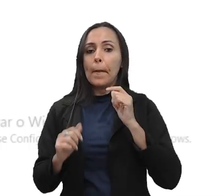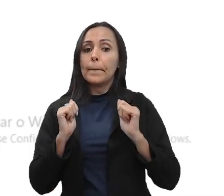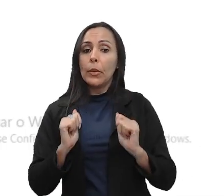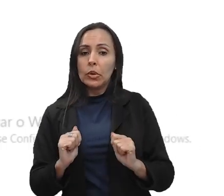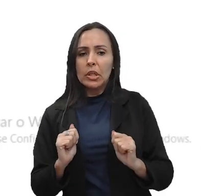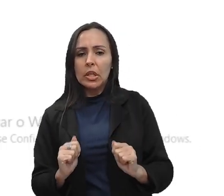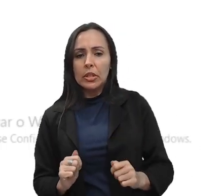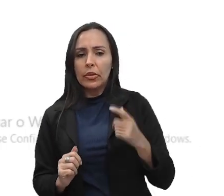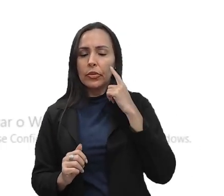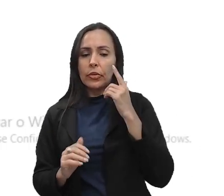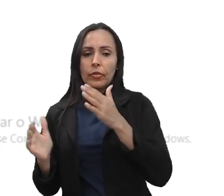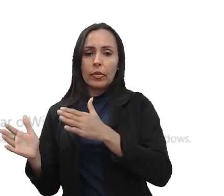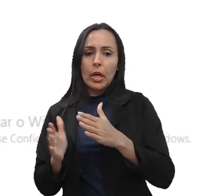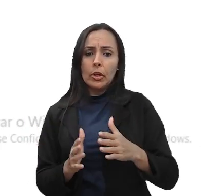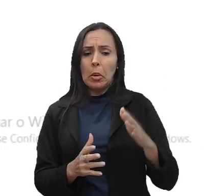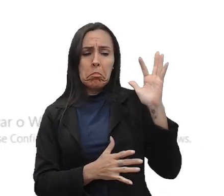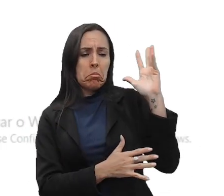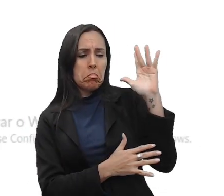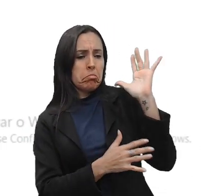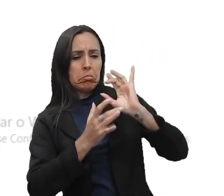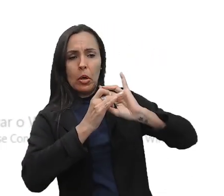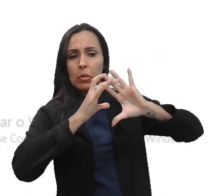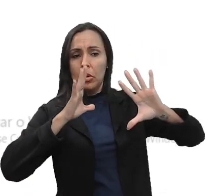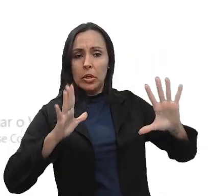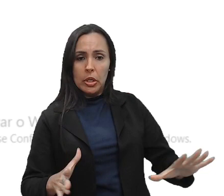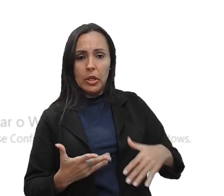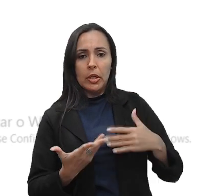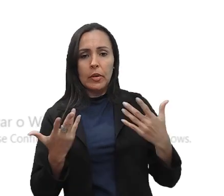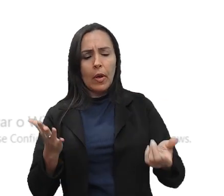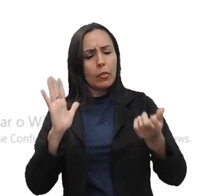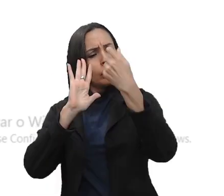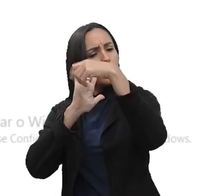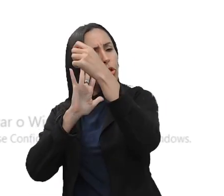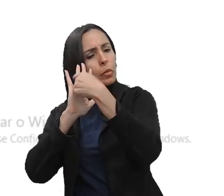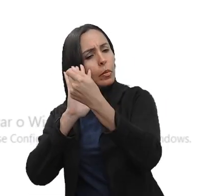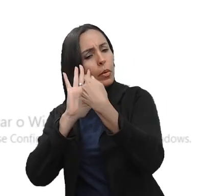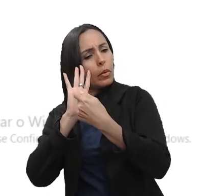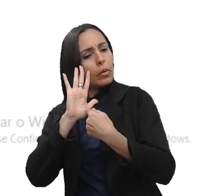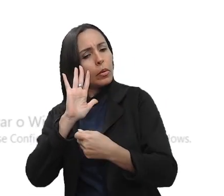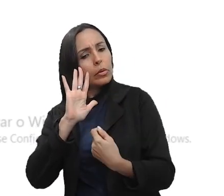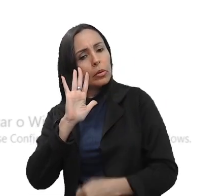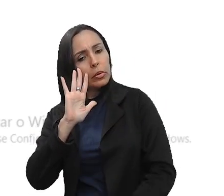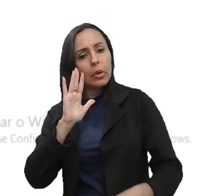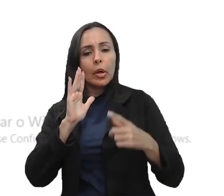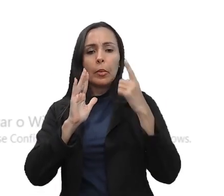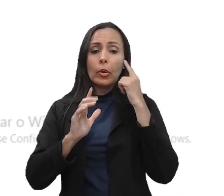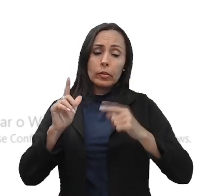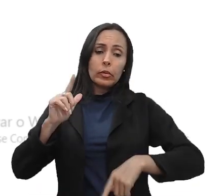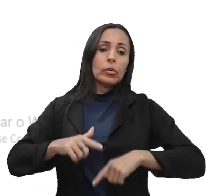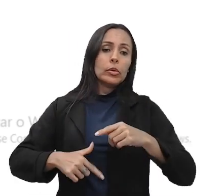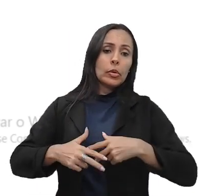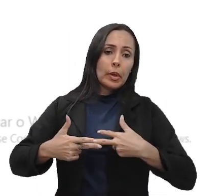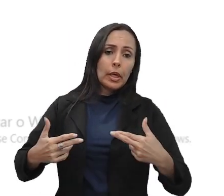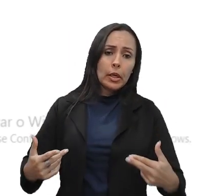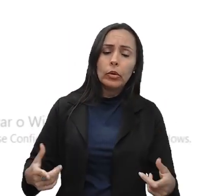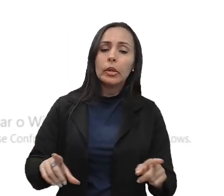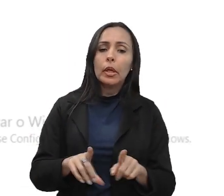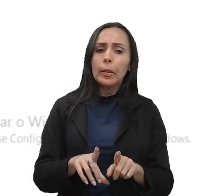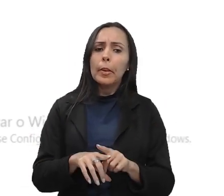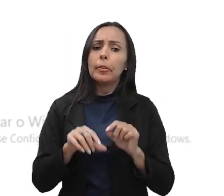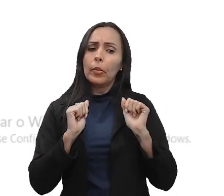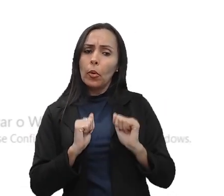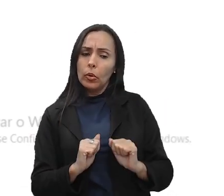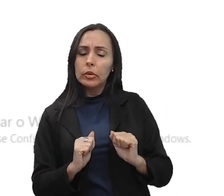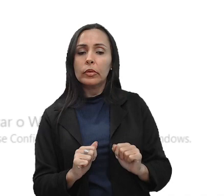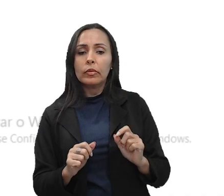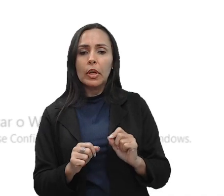mão livre, um esboço inicialmente, né? A gente pode fazer isso com instrumentos, mas a gente também pode estar fazendo isso